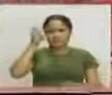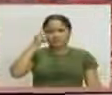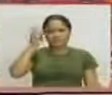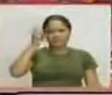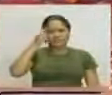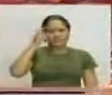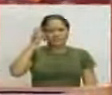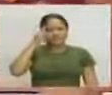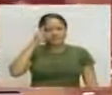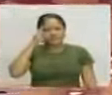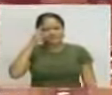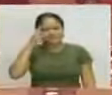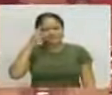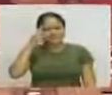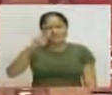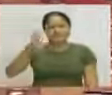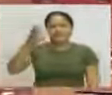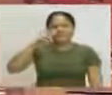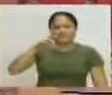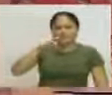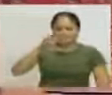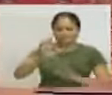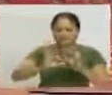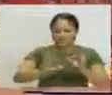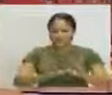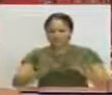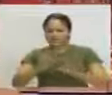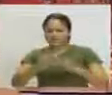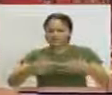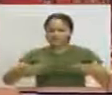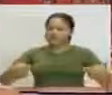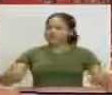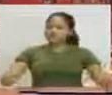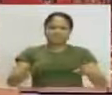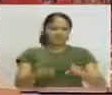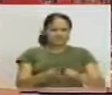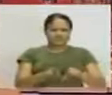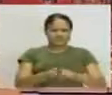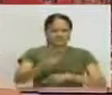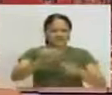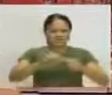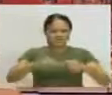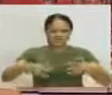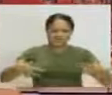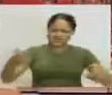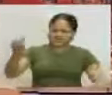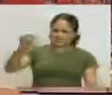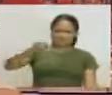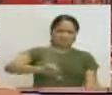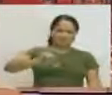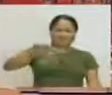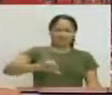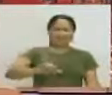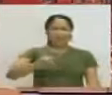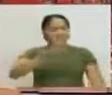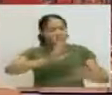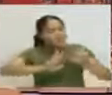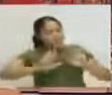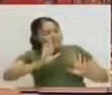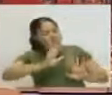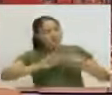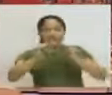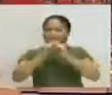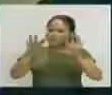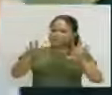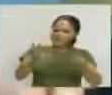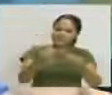são capazes de tramar essas coisas, serão capazes de tramar coisas ainda piores. É cuidado. E a Igreja nos